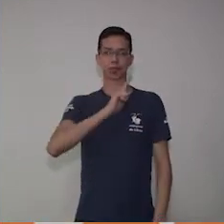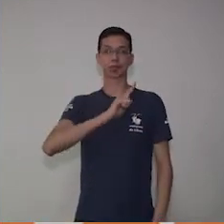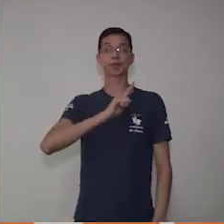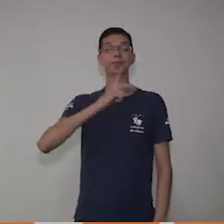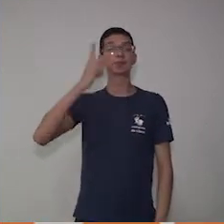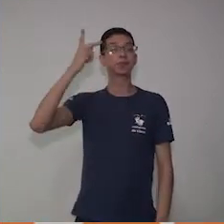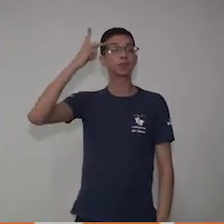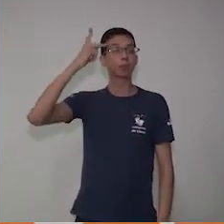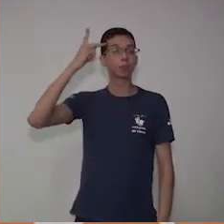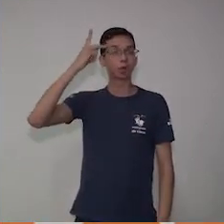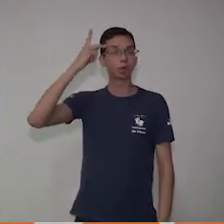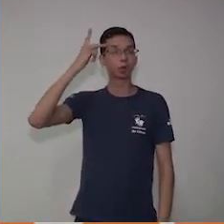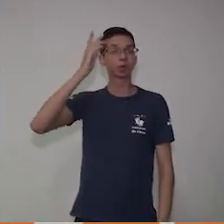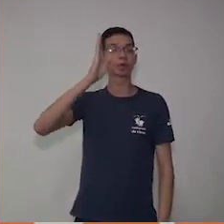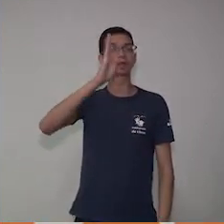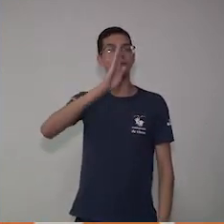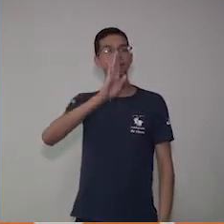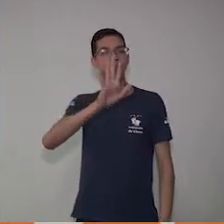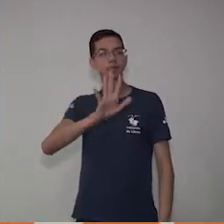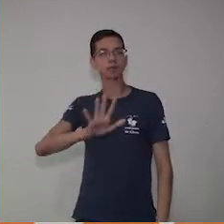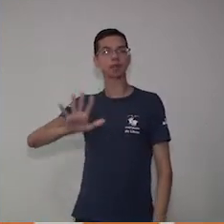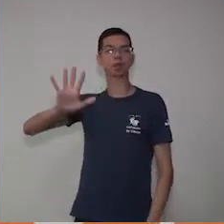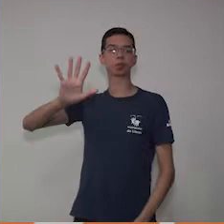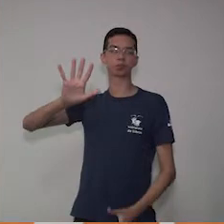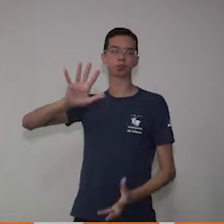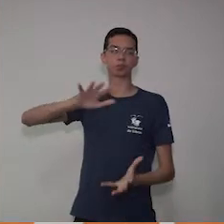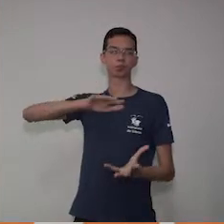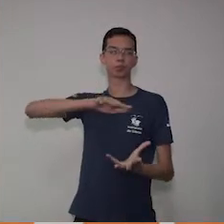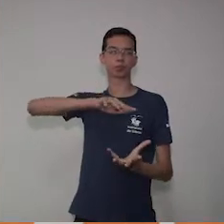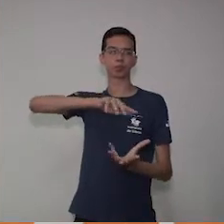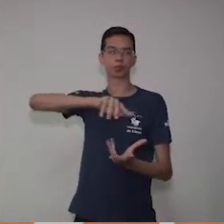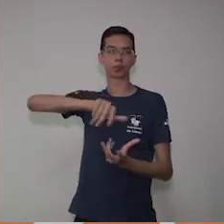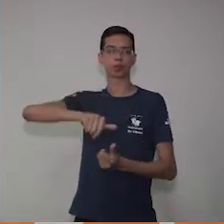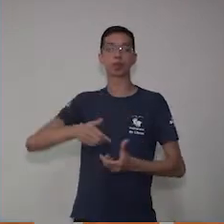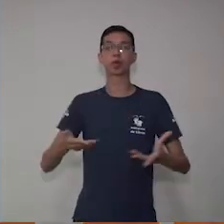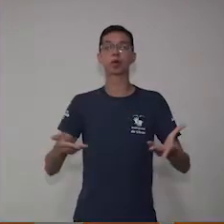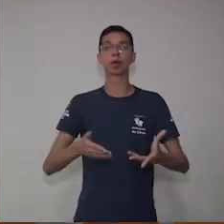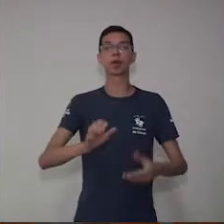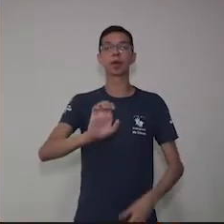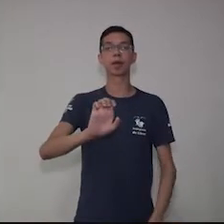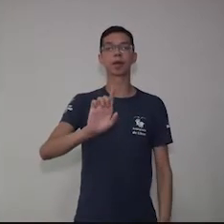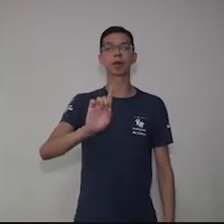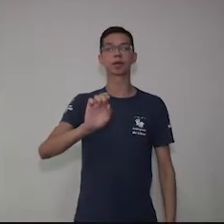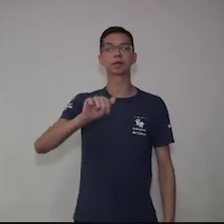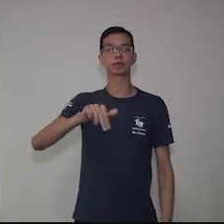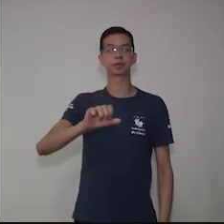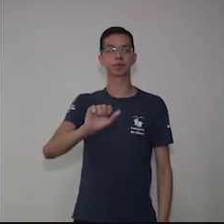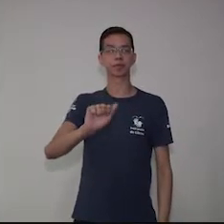Brasil e o mundo. Passo, então, a palavra ao secretário Edson Aparecido.